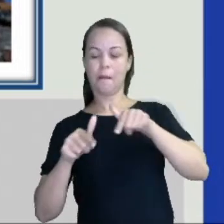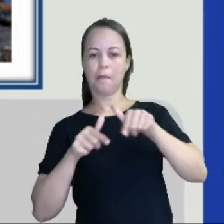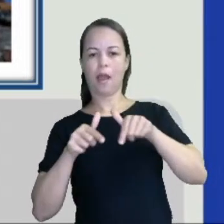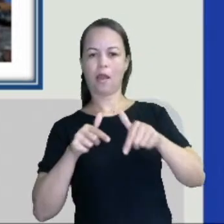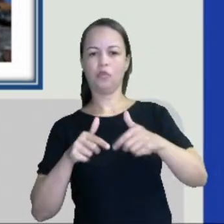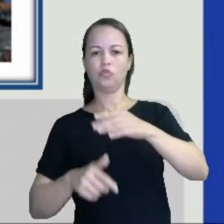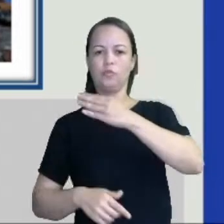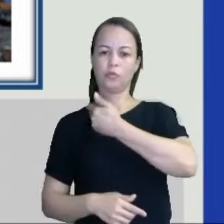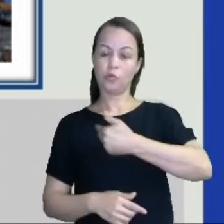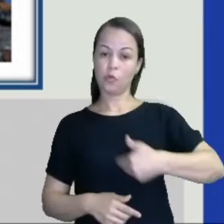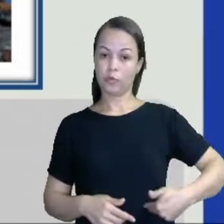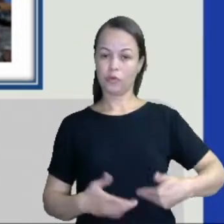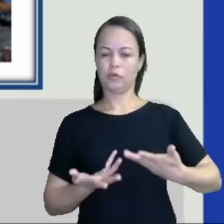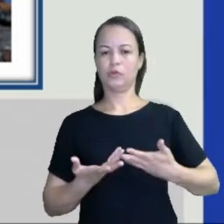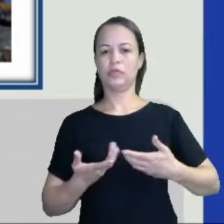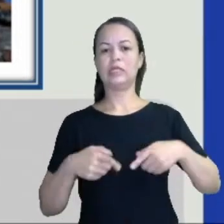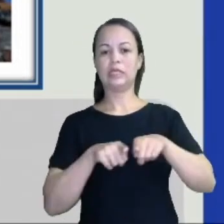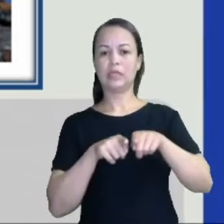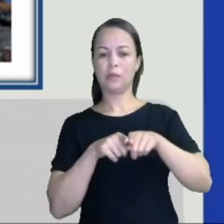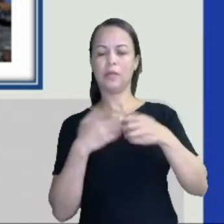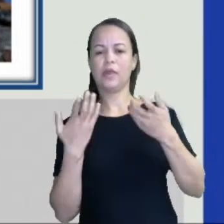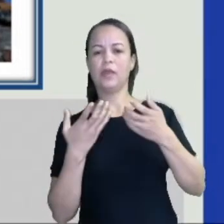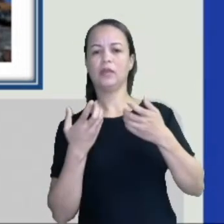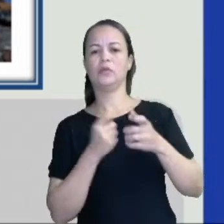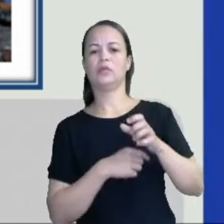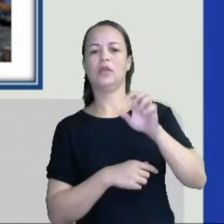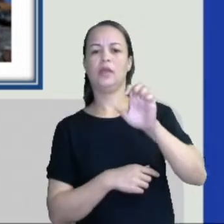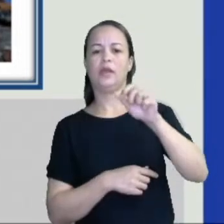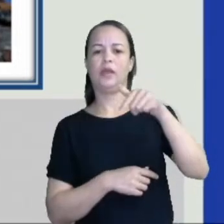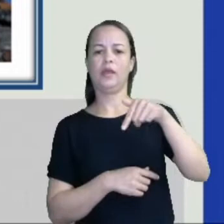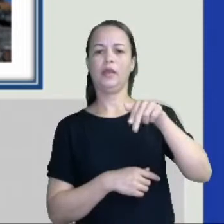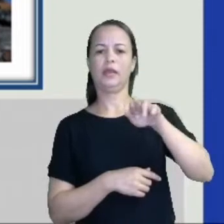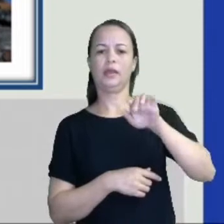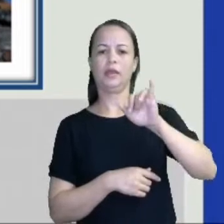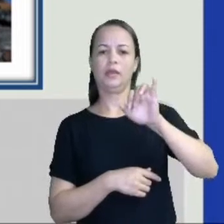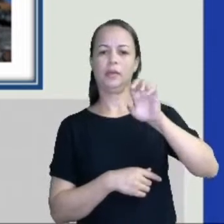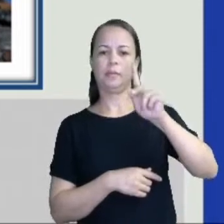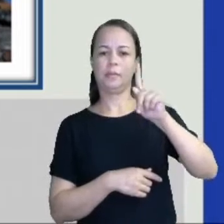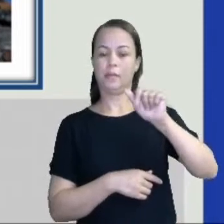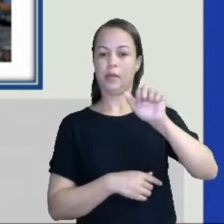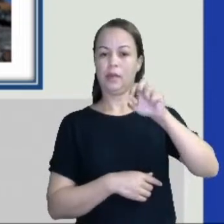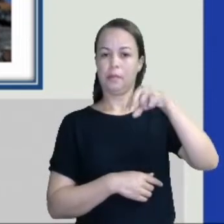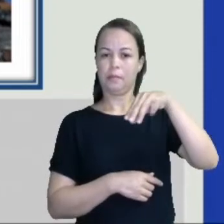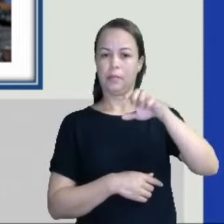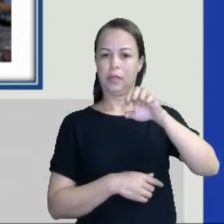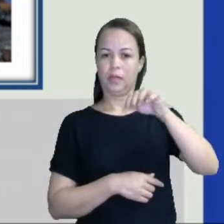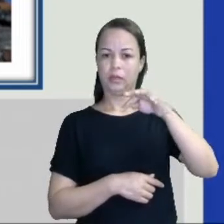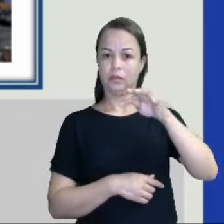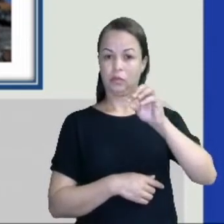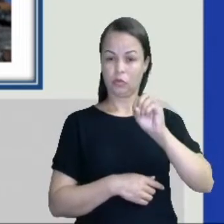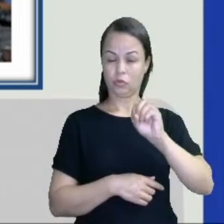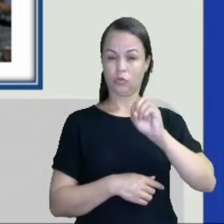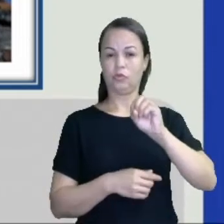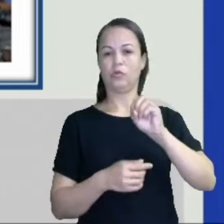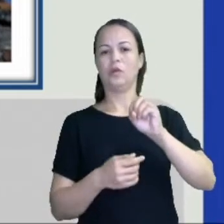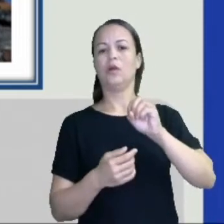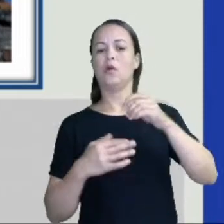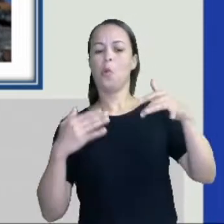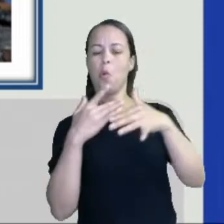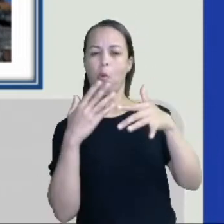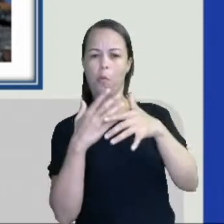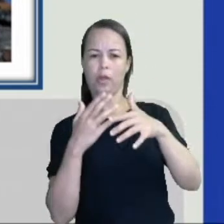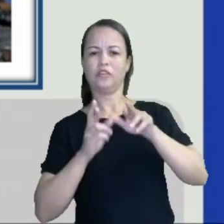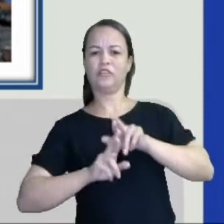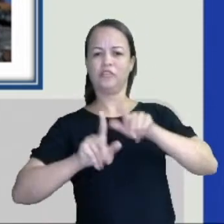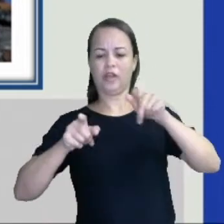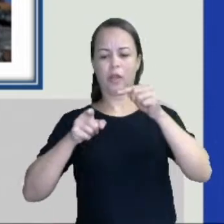públicos e dos equipamentos urbanos entre os diferentes bairros. Em geral,